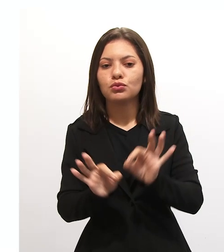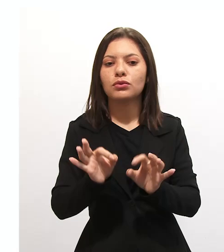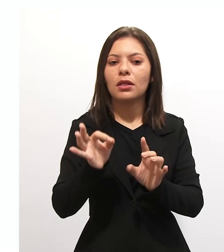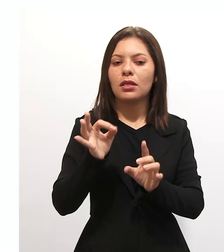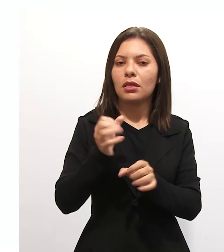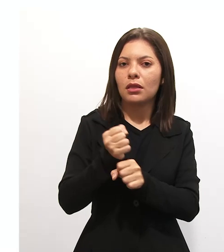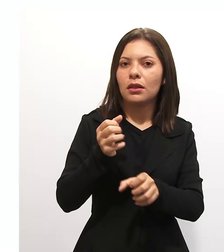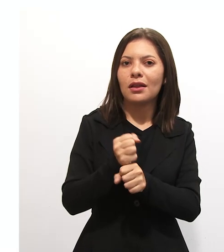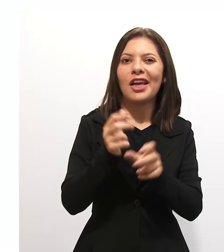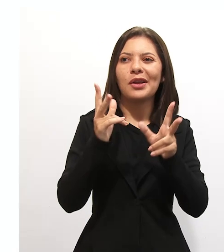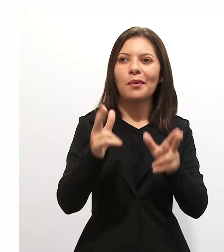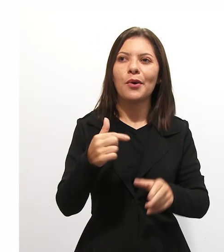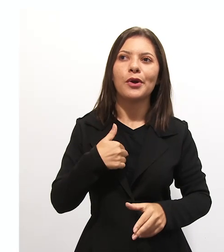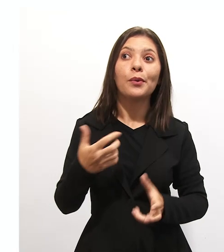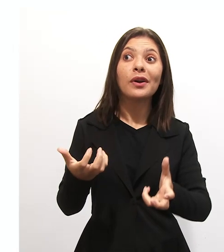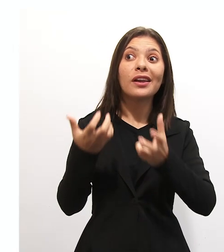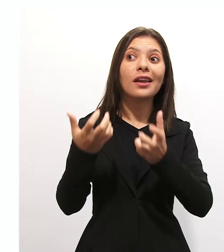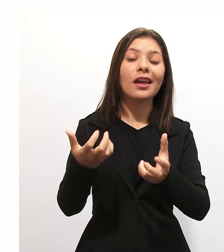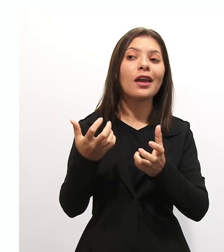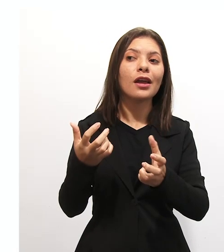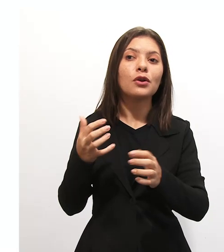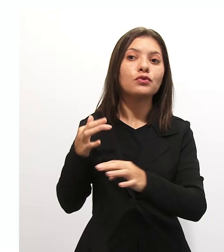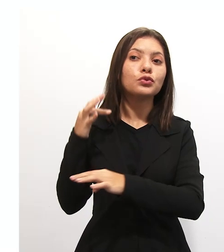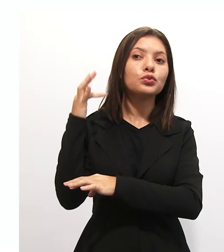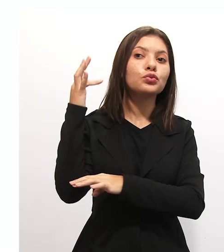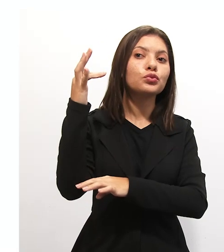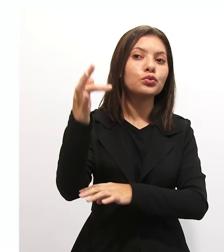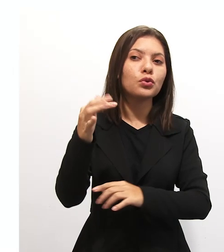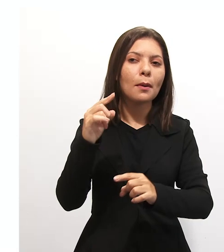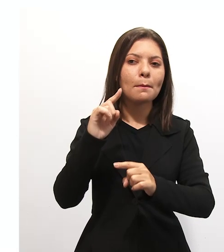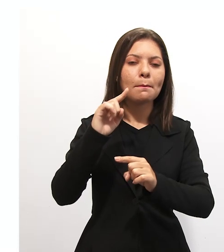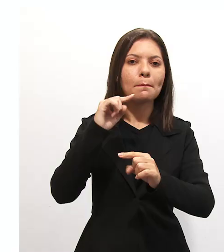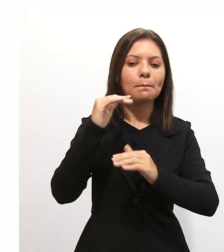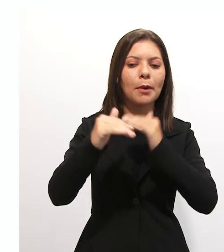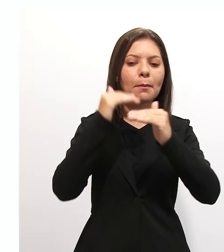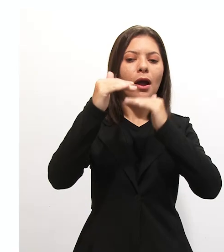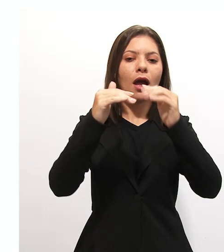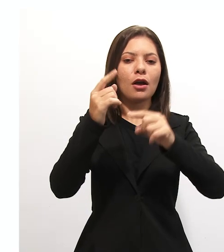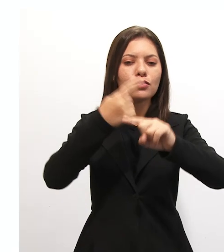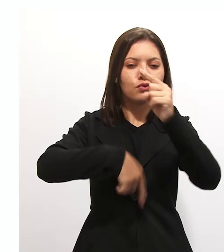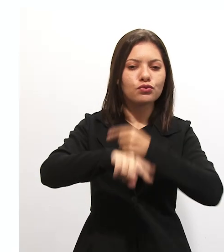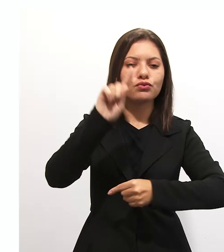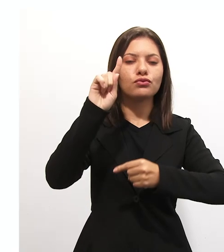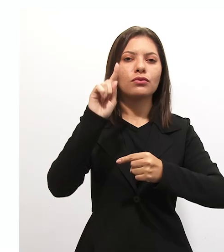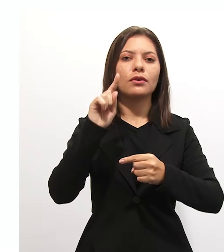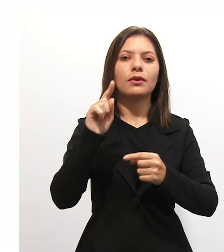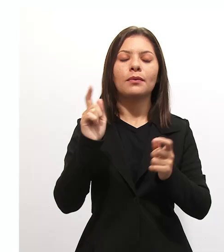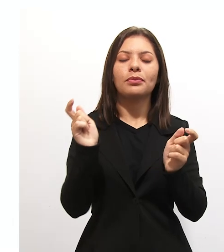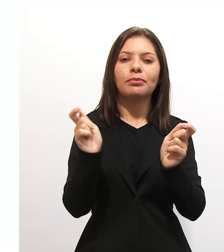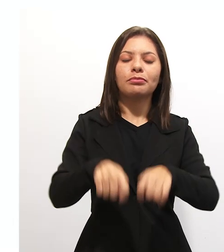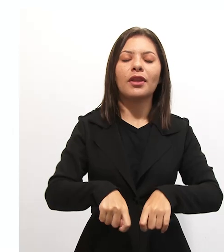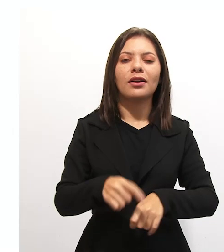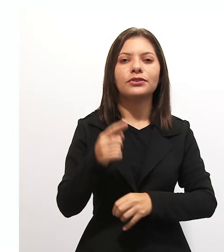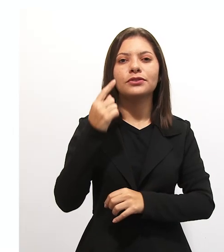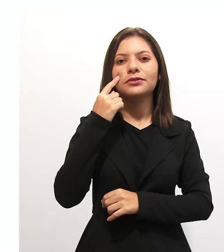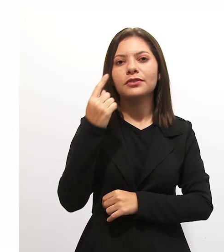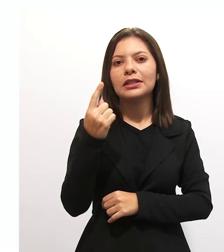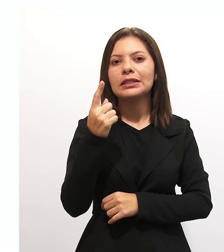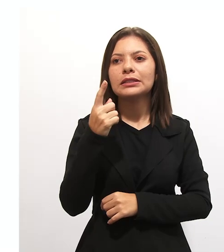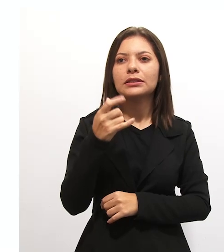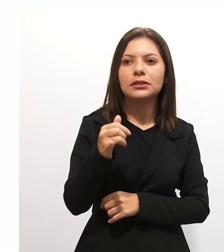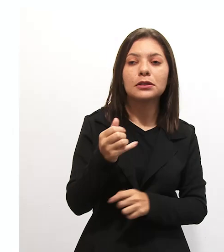isso é o plano de voo da gestão, porque ele permite acompanhar o desempenho e fazer